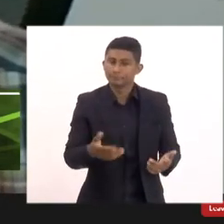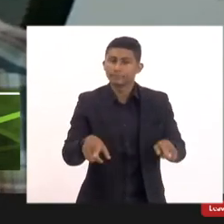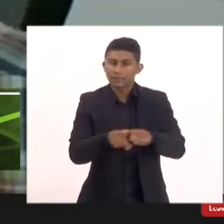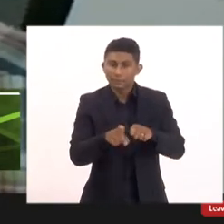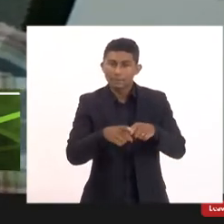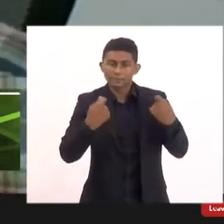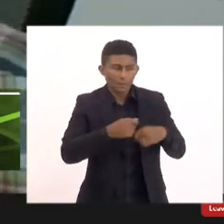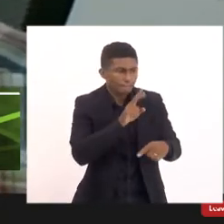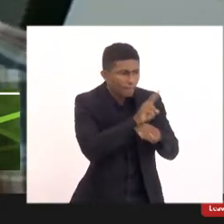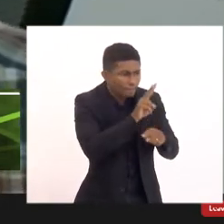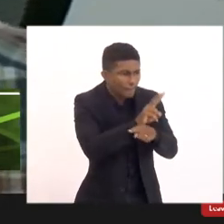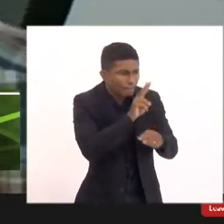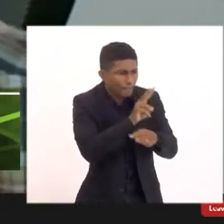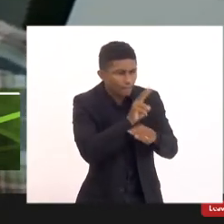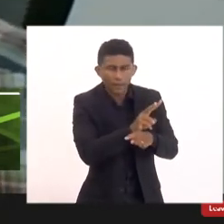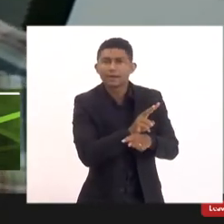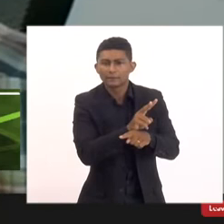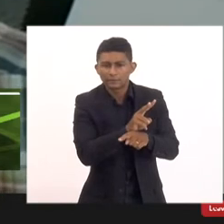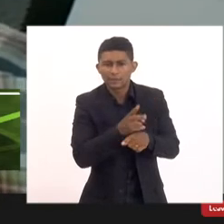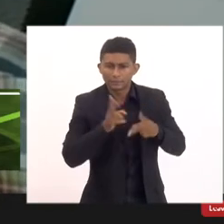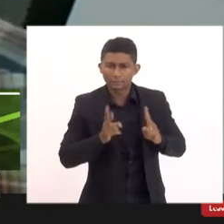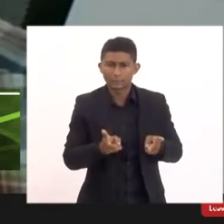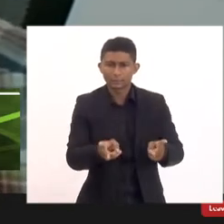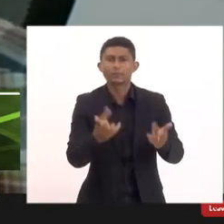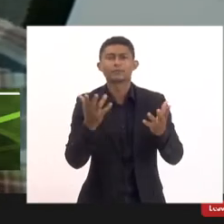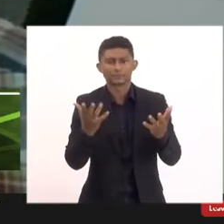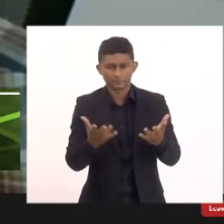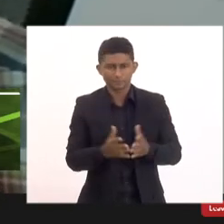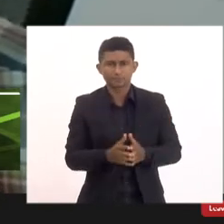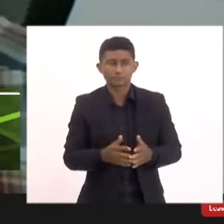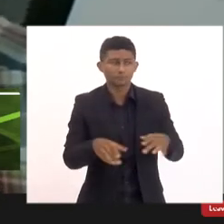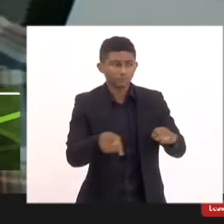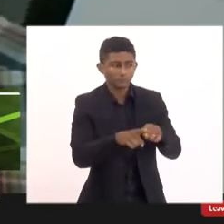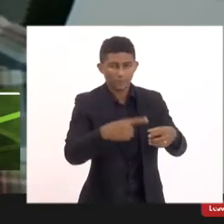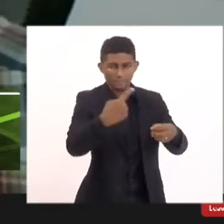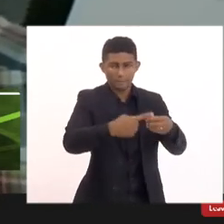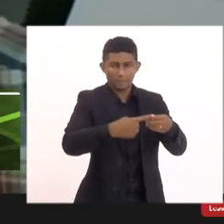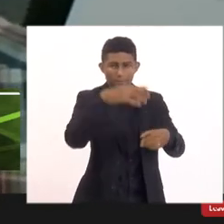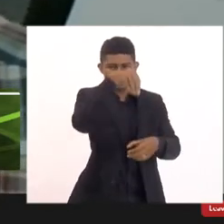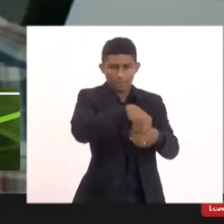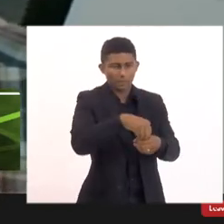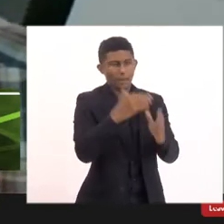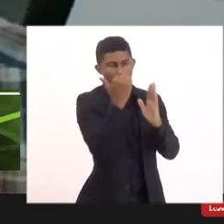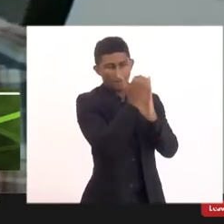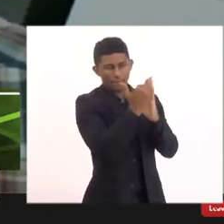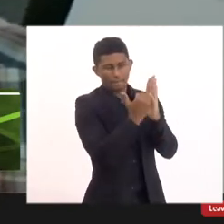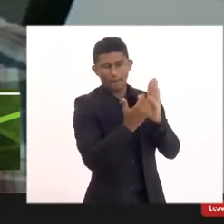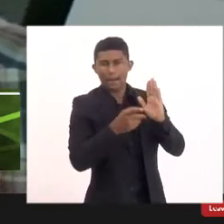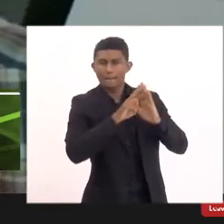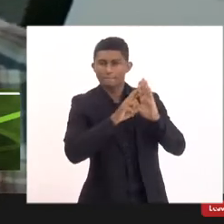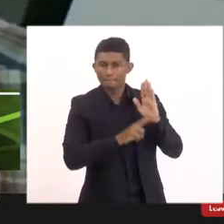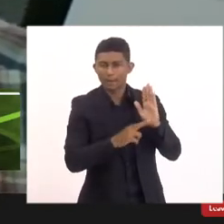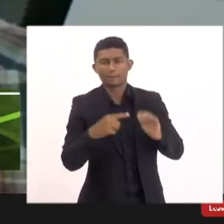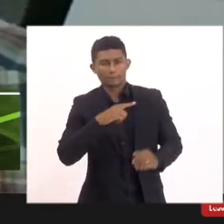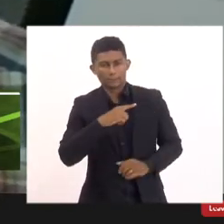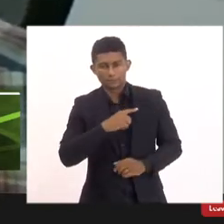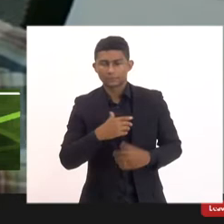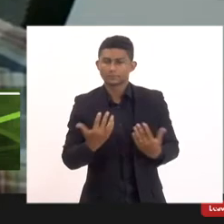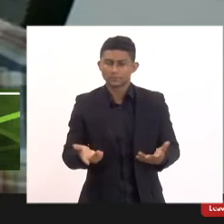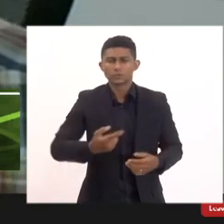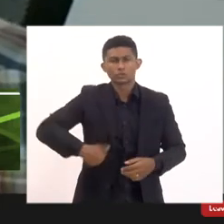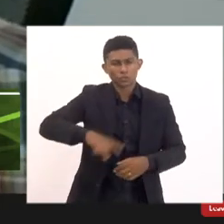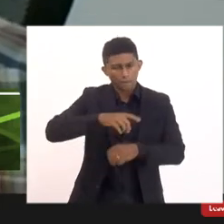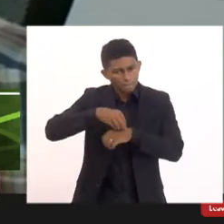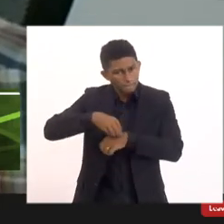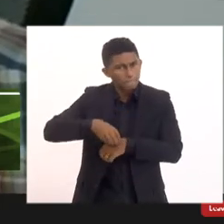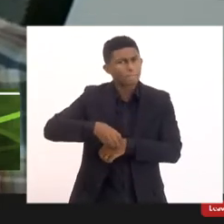critérios de isolamento e dentro de uma política do próprio município na parte sanitária. Então, a gente quer chamar a atenção disso, porque isso tem